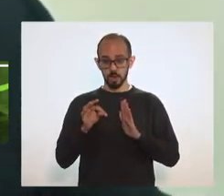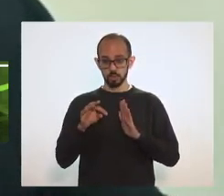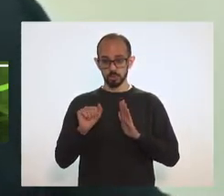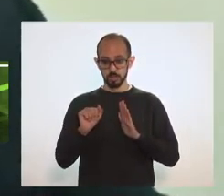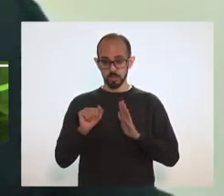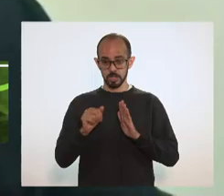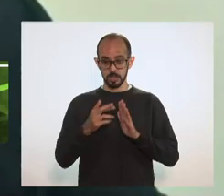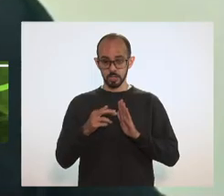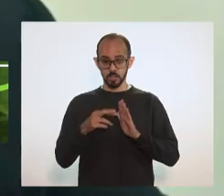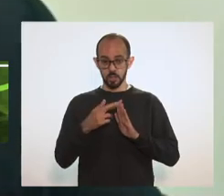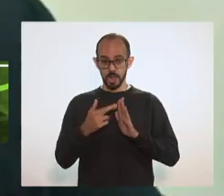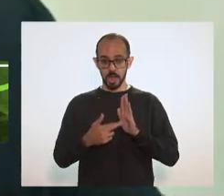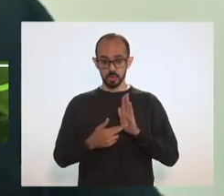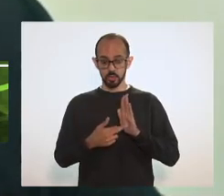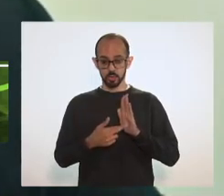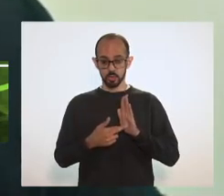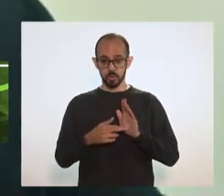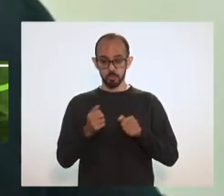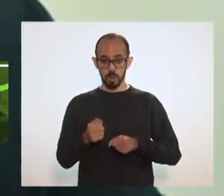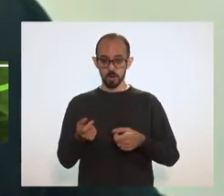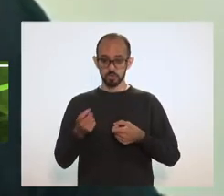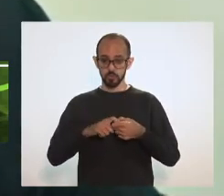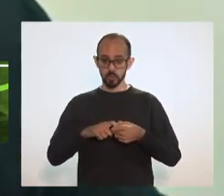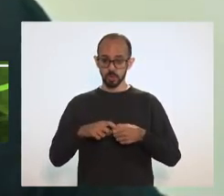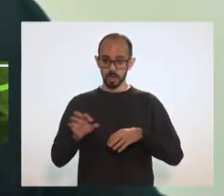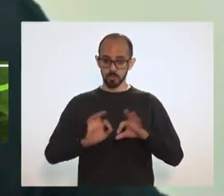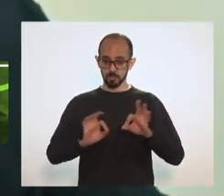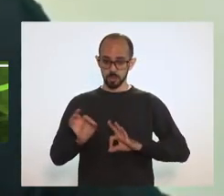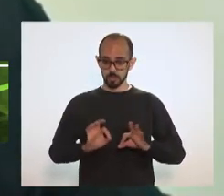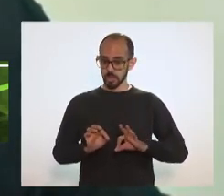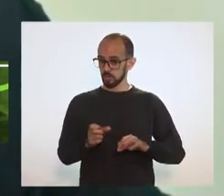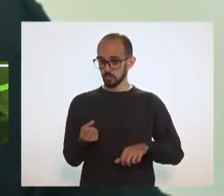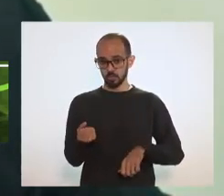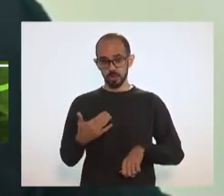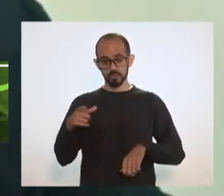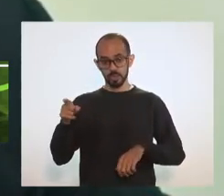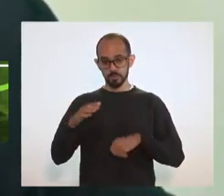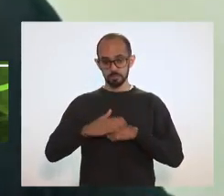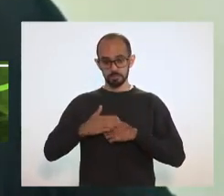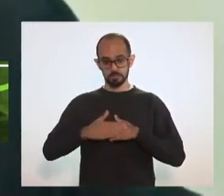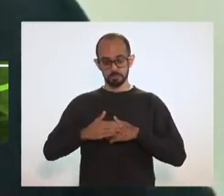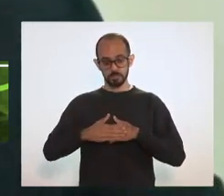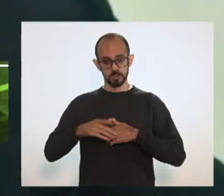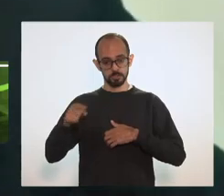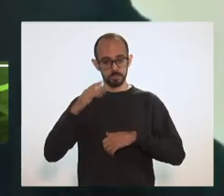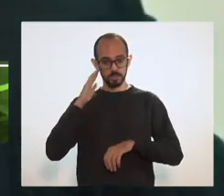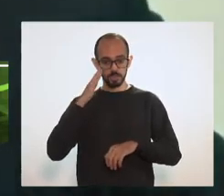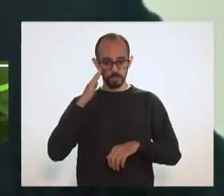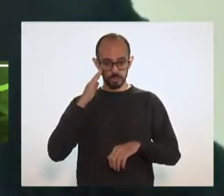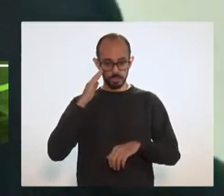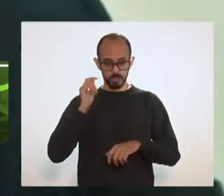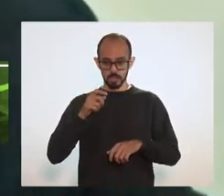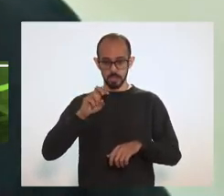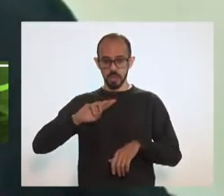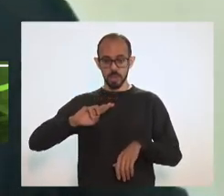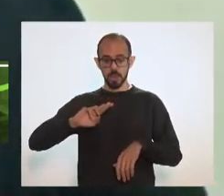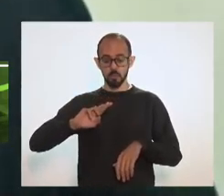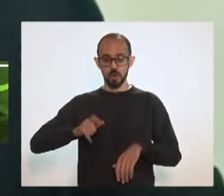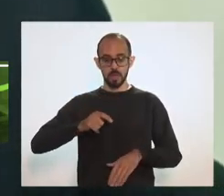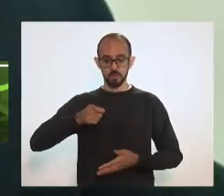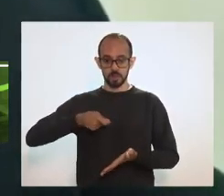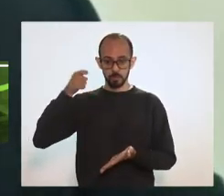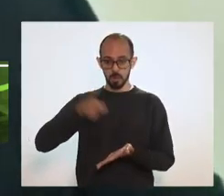volta da relatoria, do pedido de vista em uma sessão, no máximo duas, como sempre foi feito. Não há pedido de vista. O relator tirou